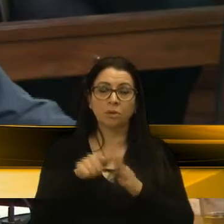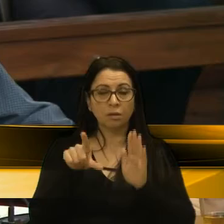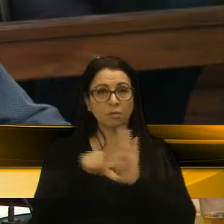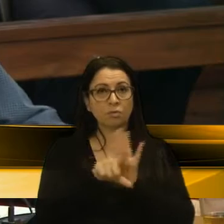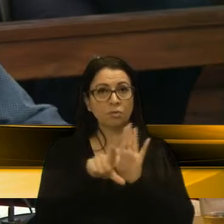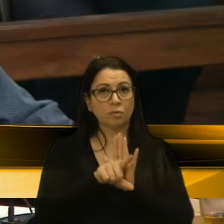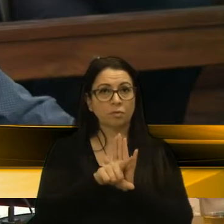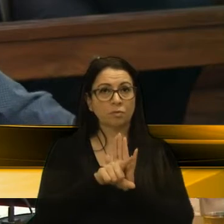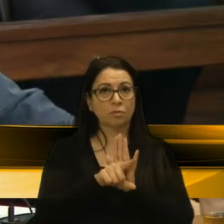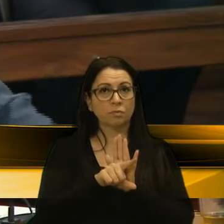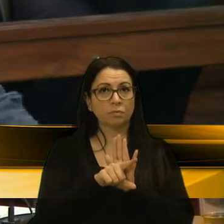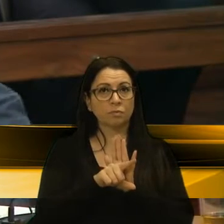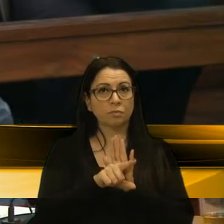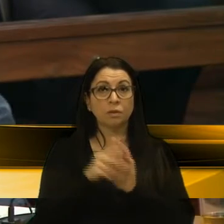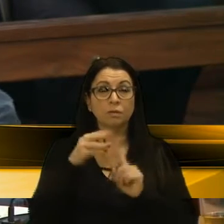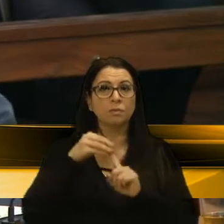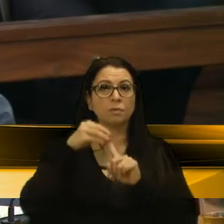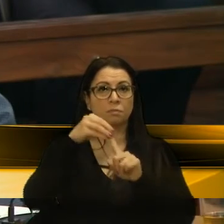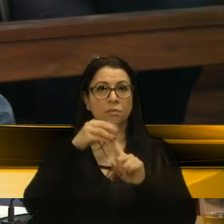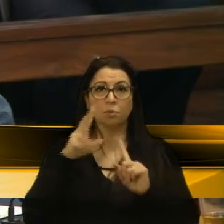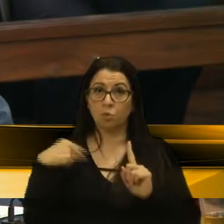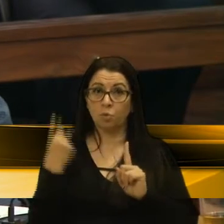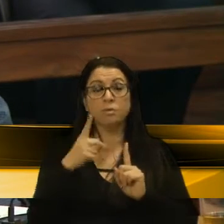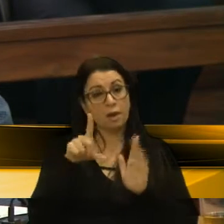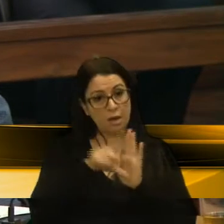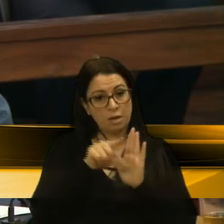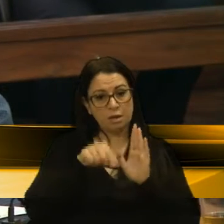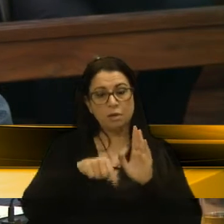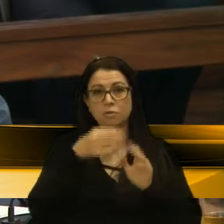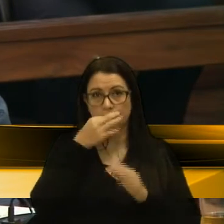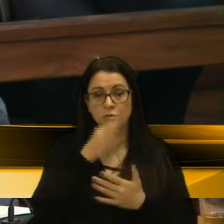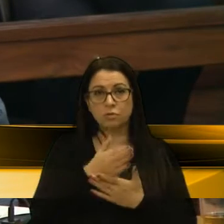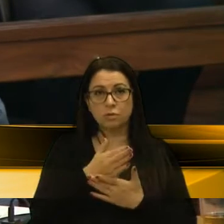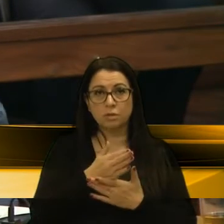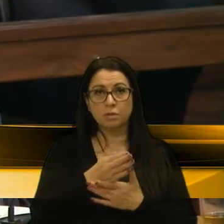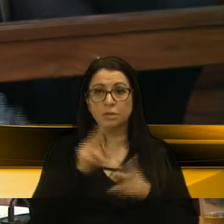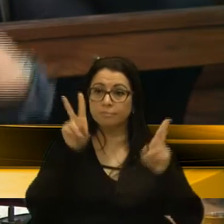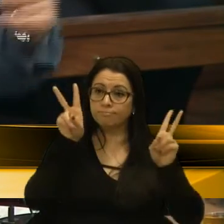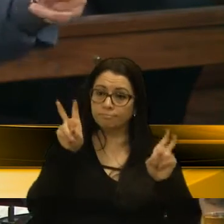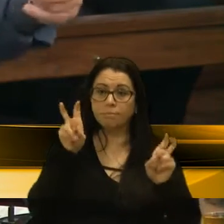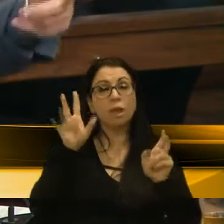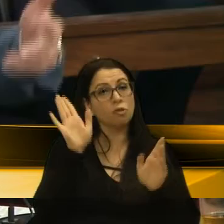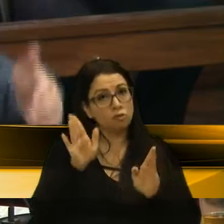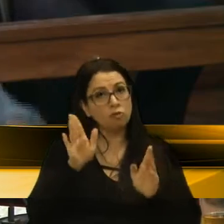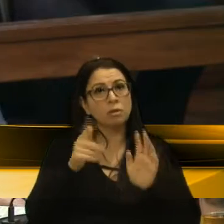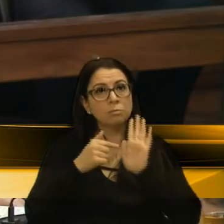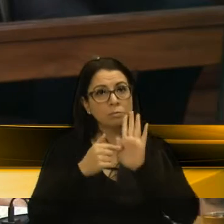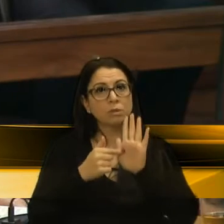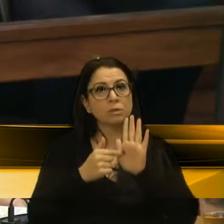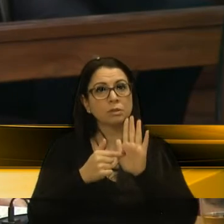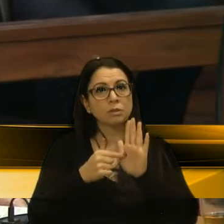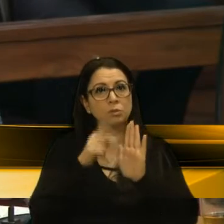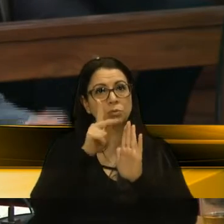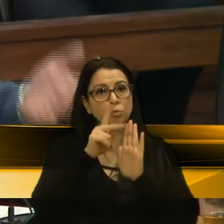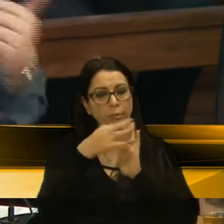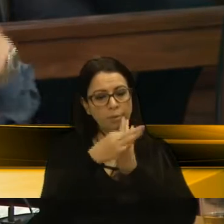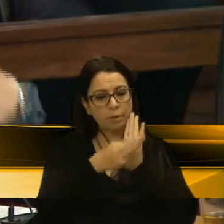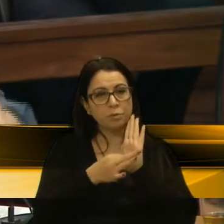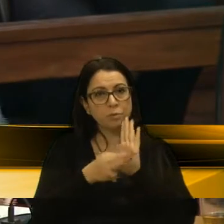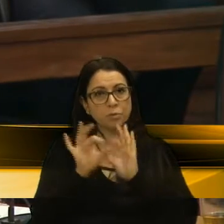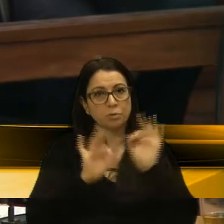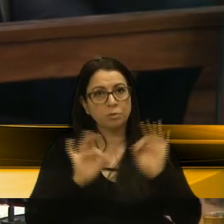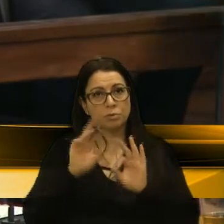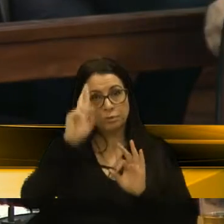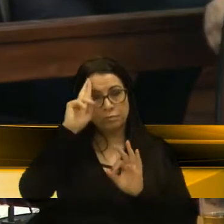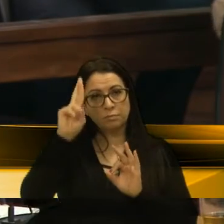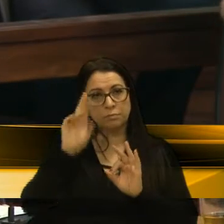legislação principal nossa, que é a lei orgânica, esses temas, né, que já estamos abordando no plano diretor, né? Já estão